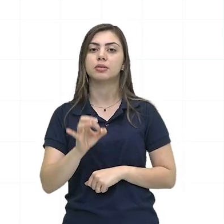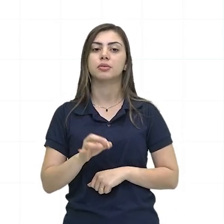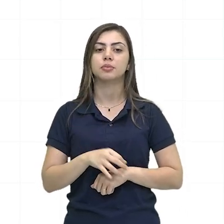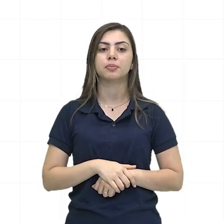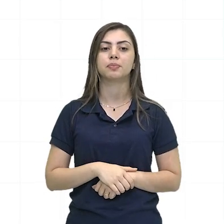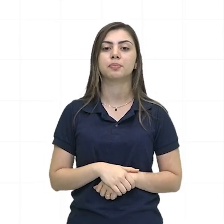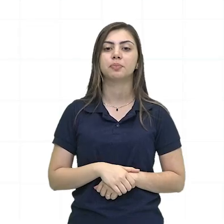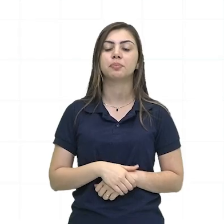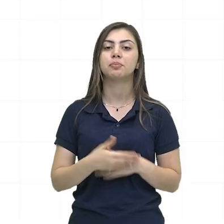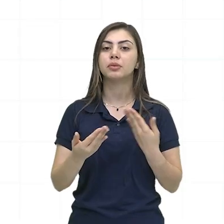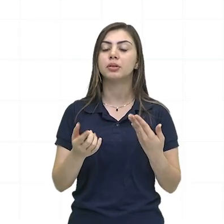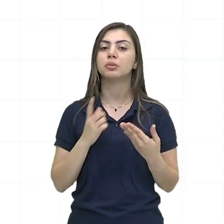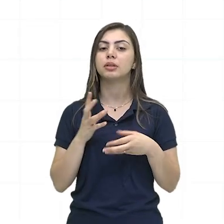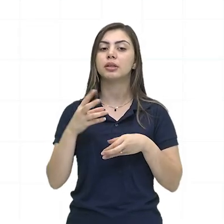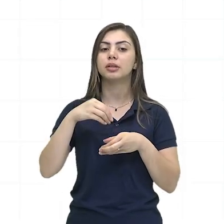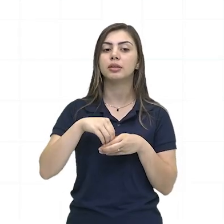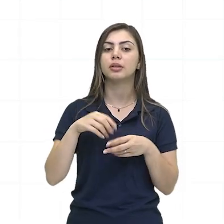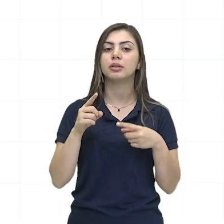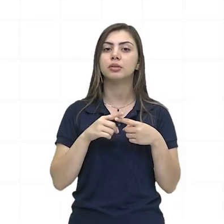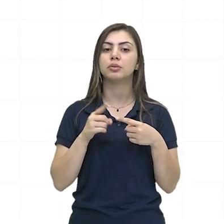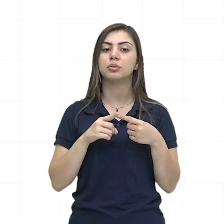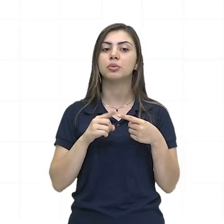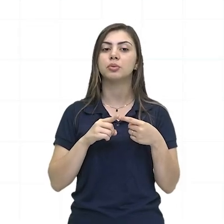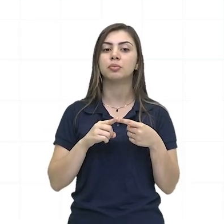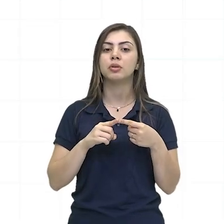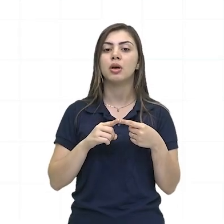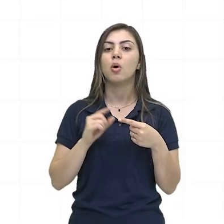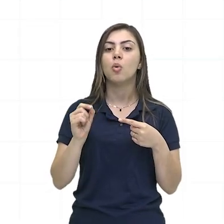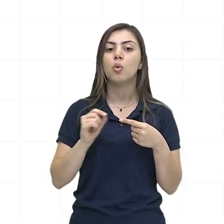osso. Ela é formada por cristais de